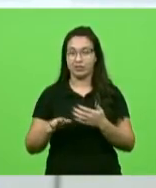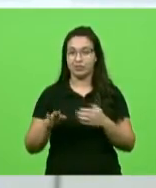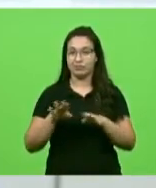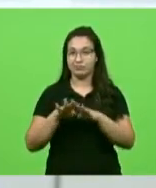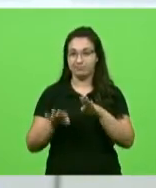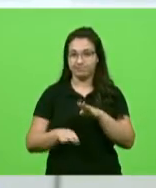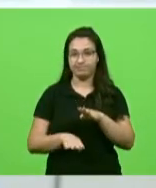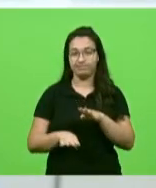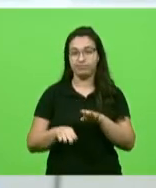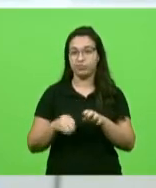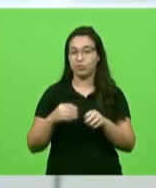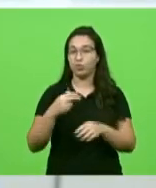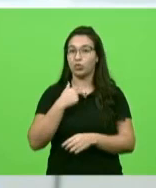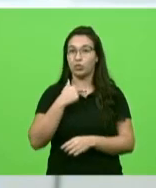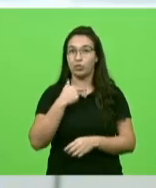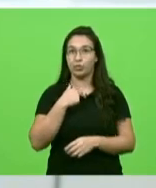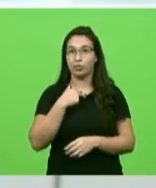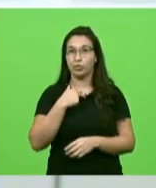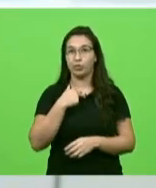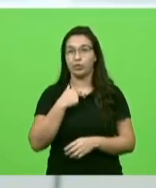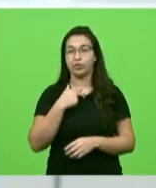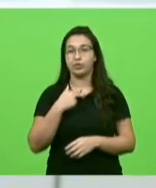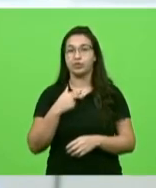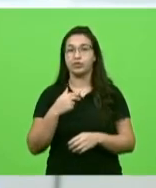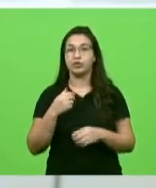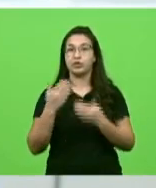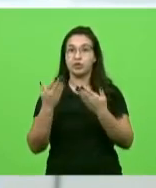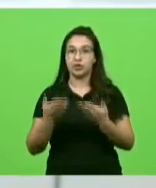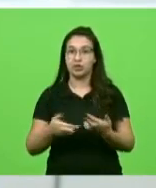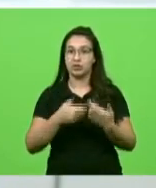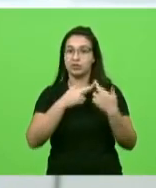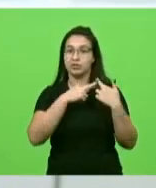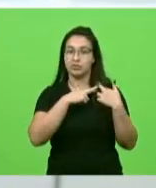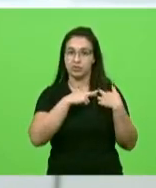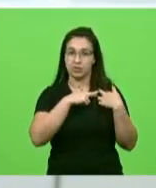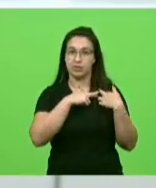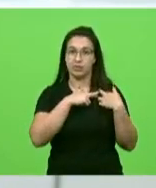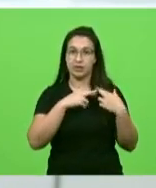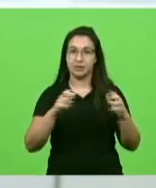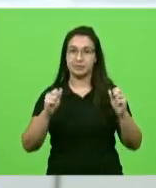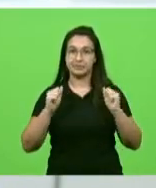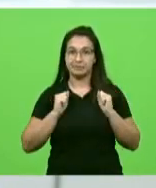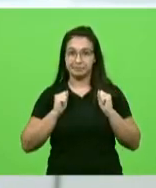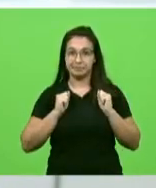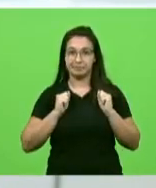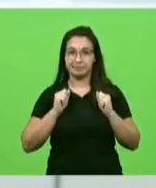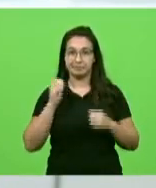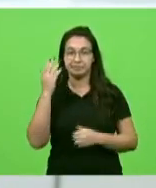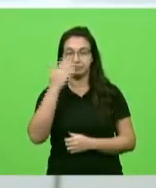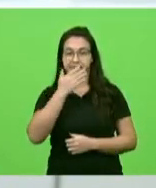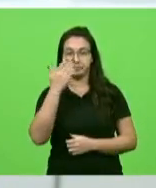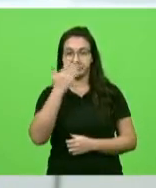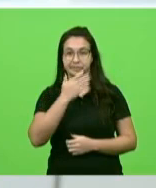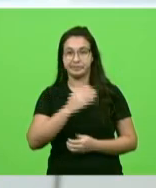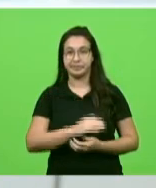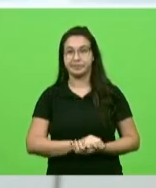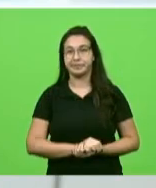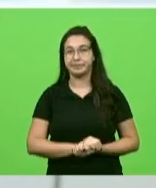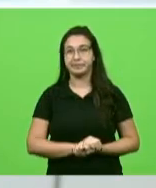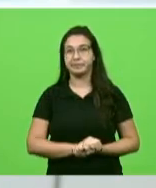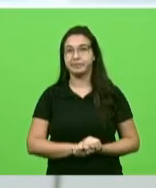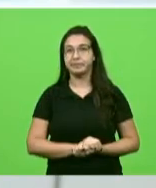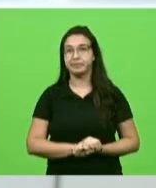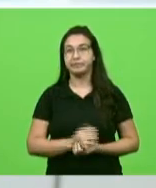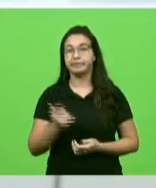não se pode descurar sob pena de ser responsabilizado por sua inércia entretanto mais